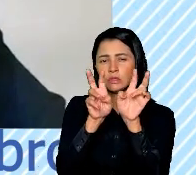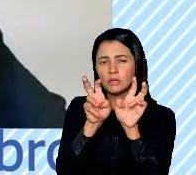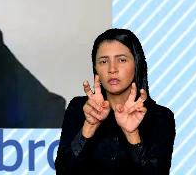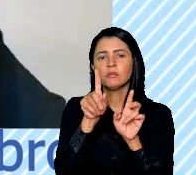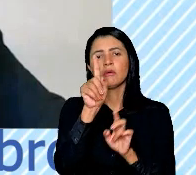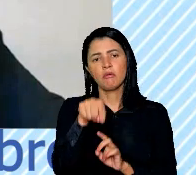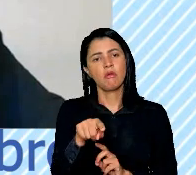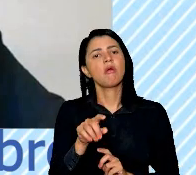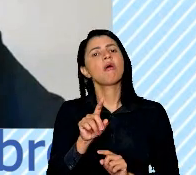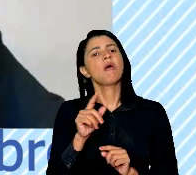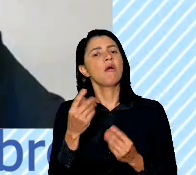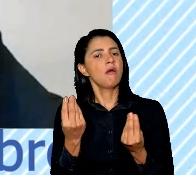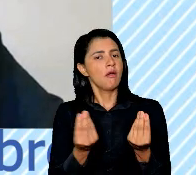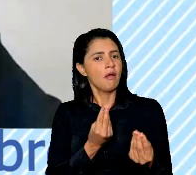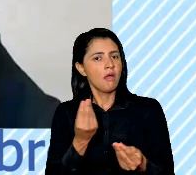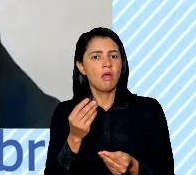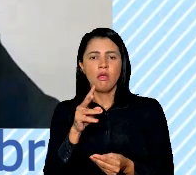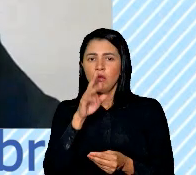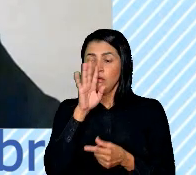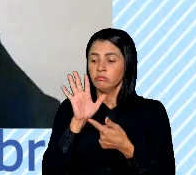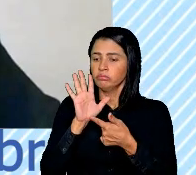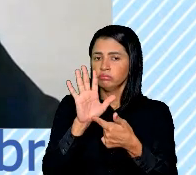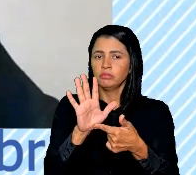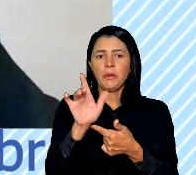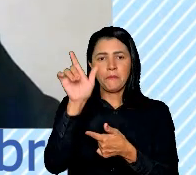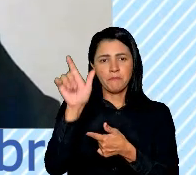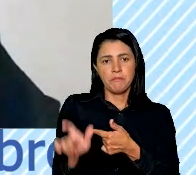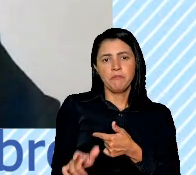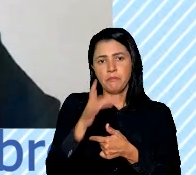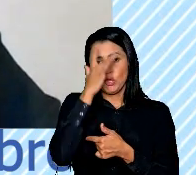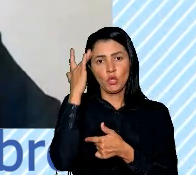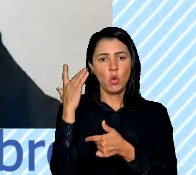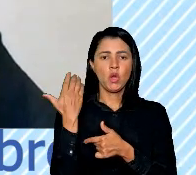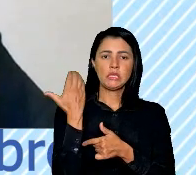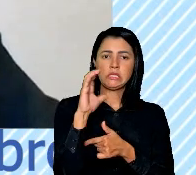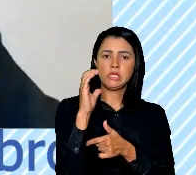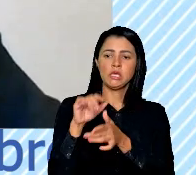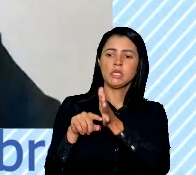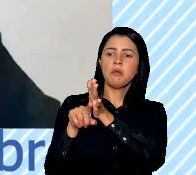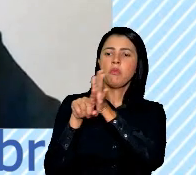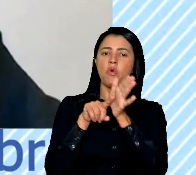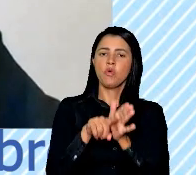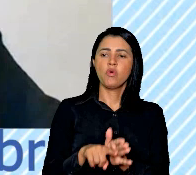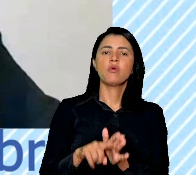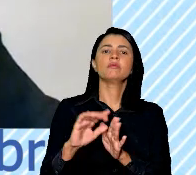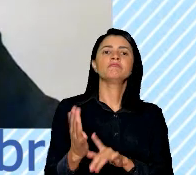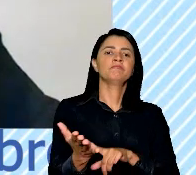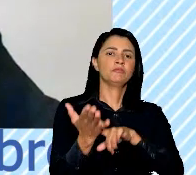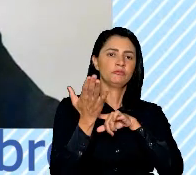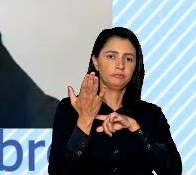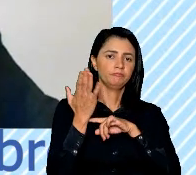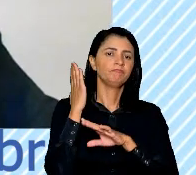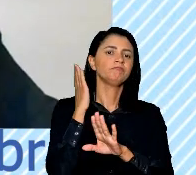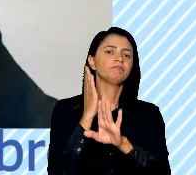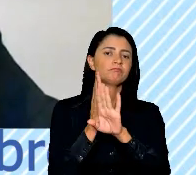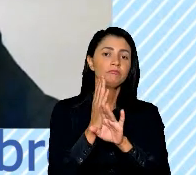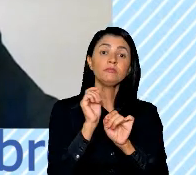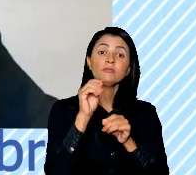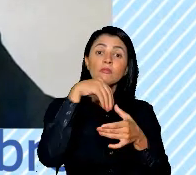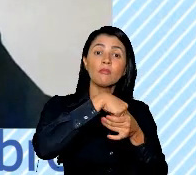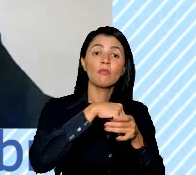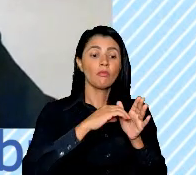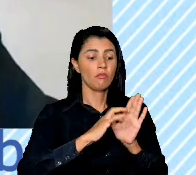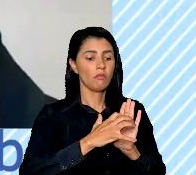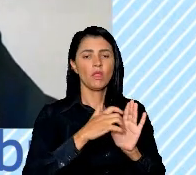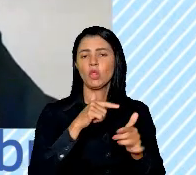isso é muito fortemente abordado por cientistas políticos, cientistas políticas, é que nos partidos não